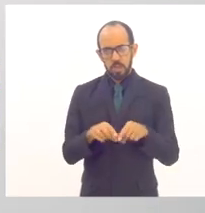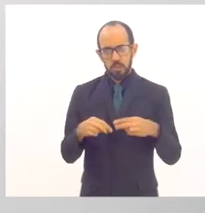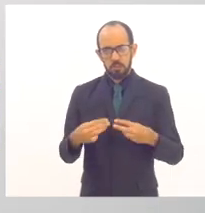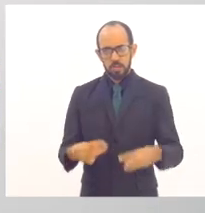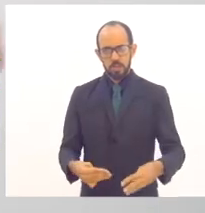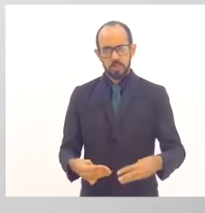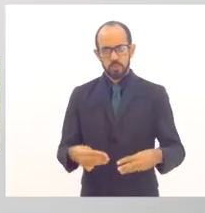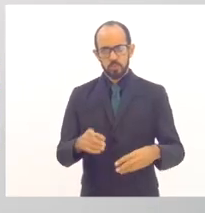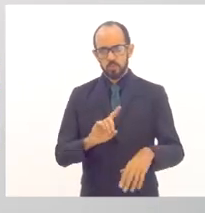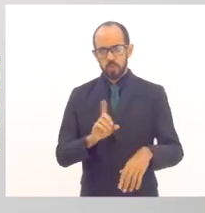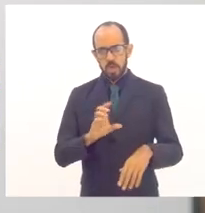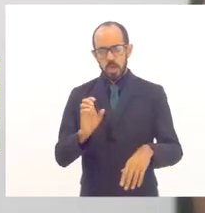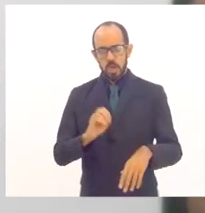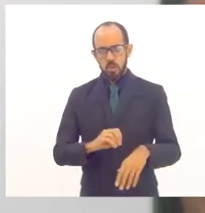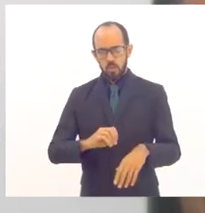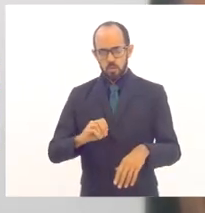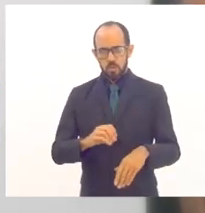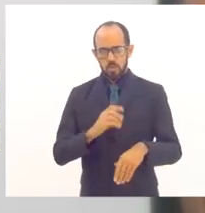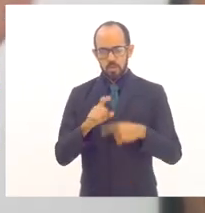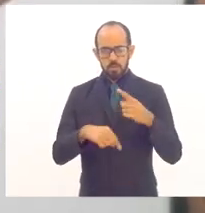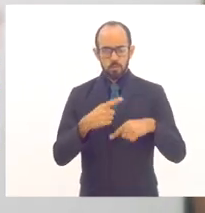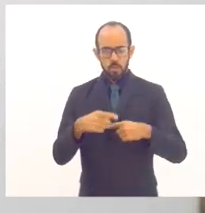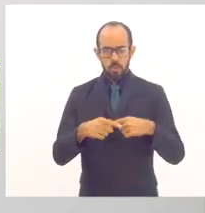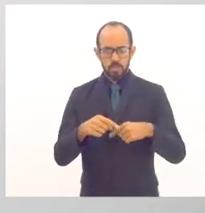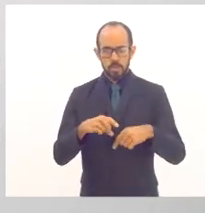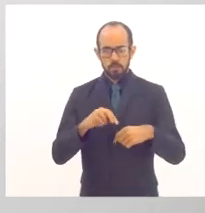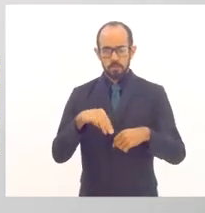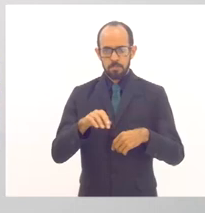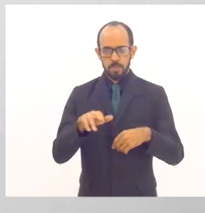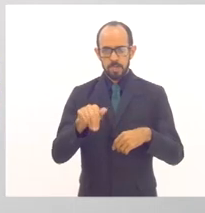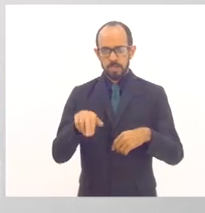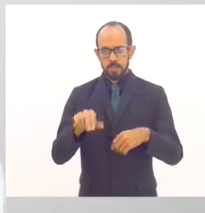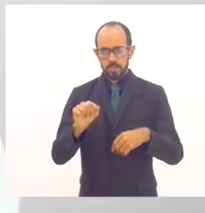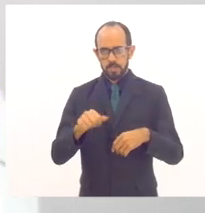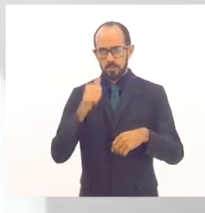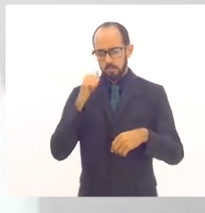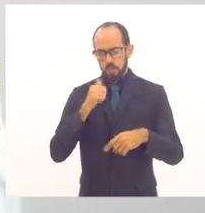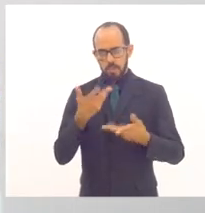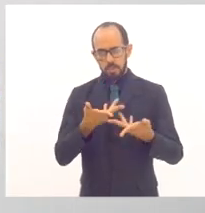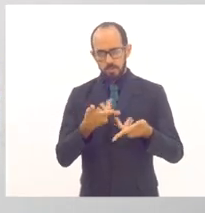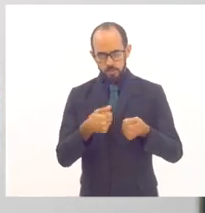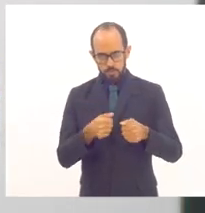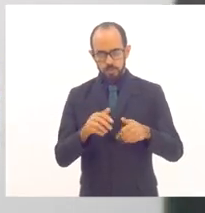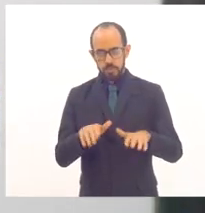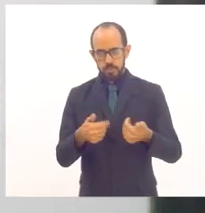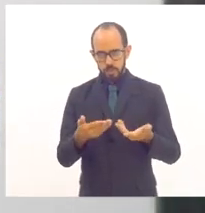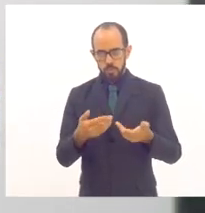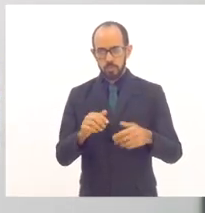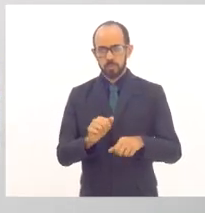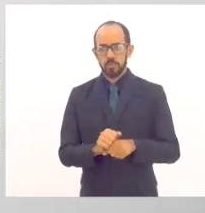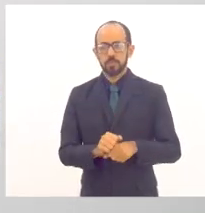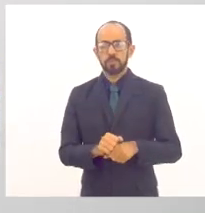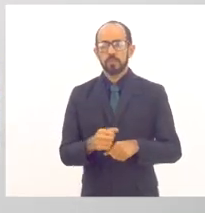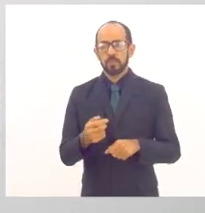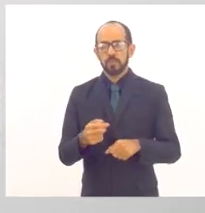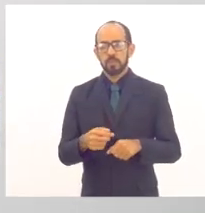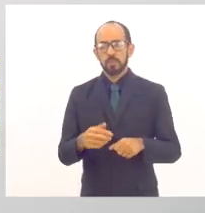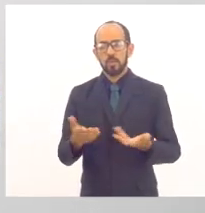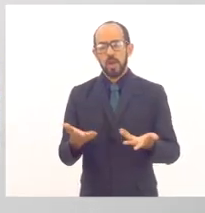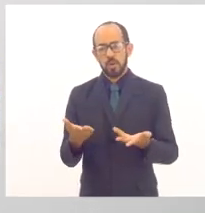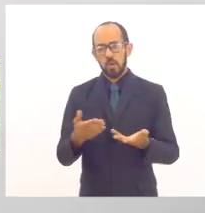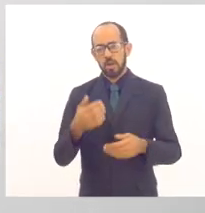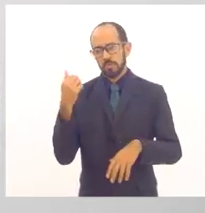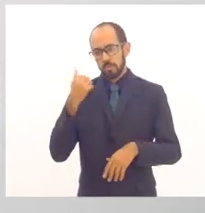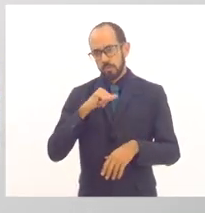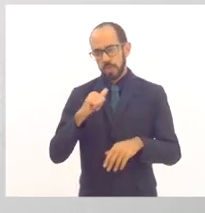ministro, sucedendo a grande Marina Silva, uma mulher excepcional. Muito bem. Dito isso, e por falar em mulher excepcional, vamos ouvir uma mulher